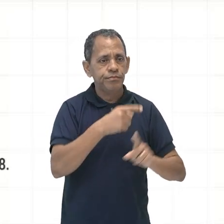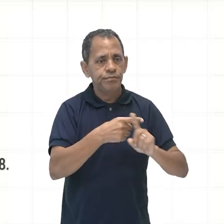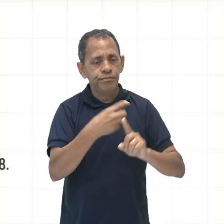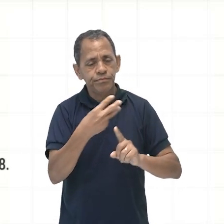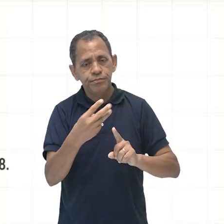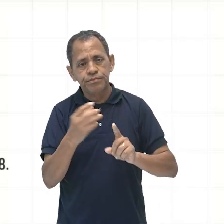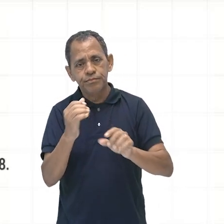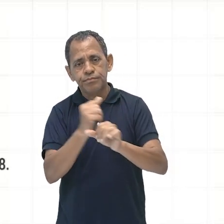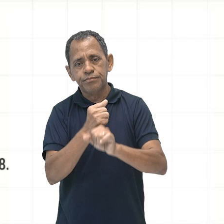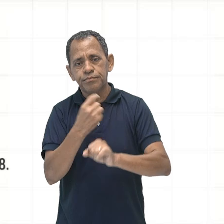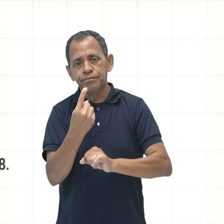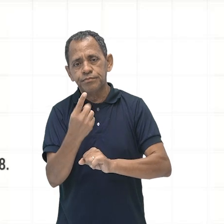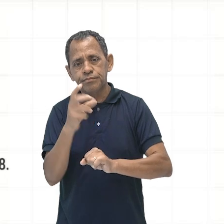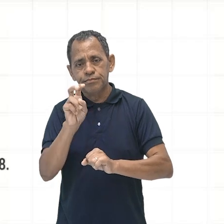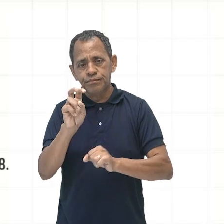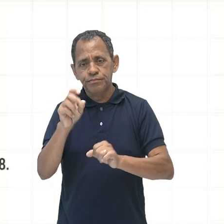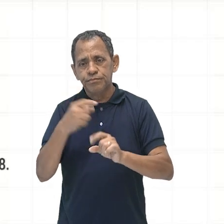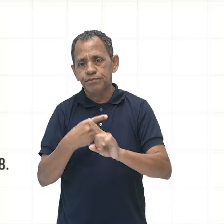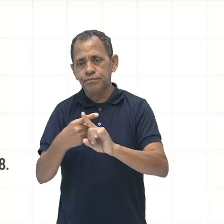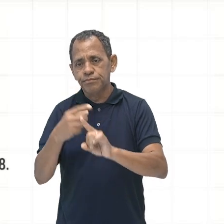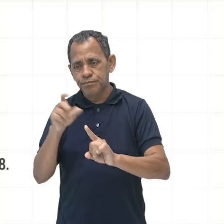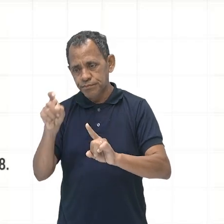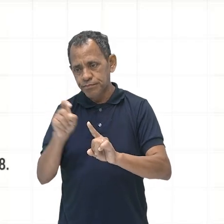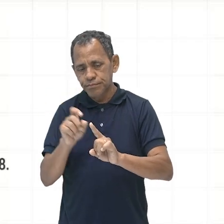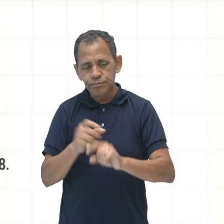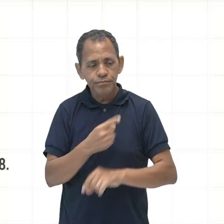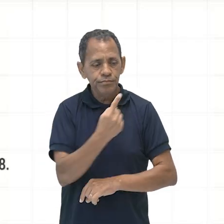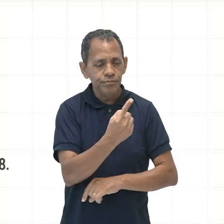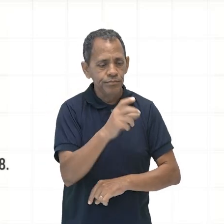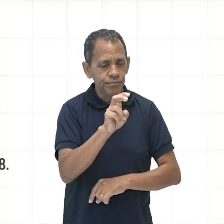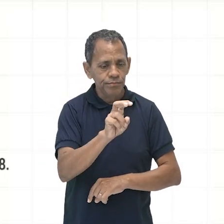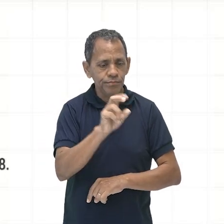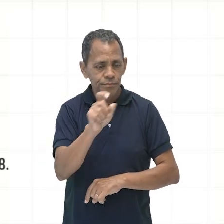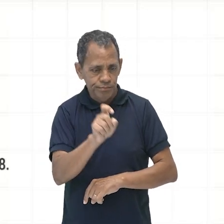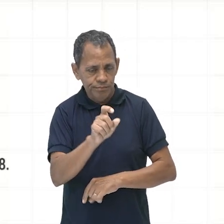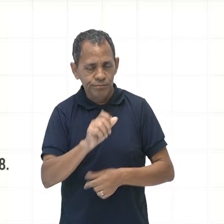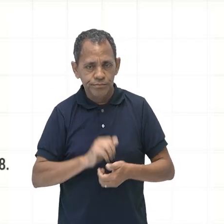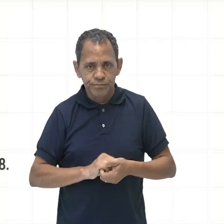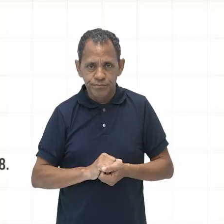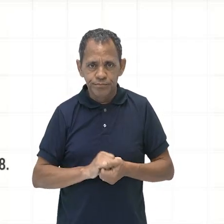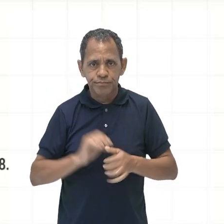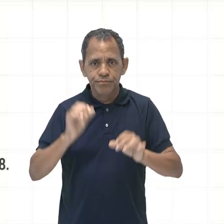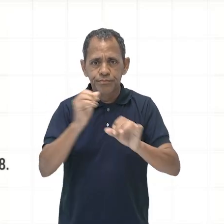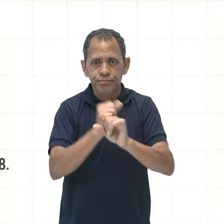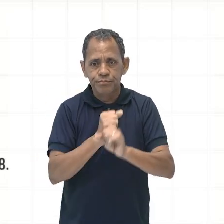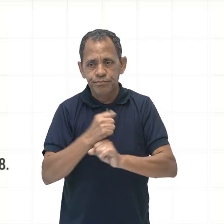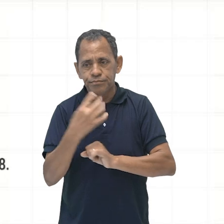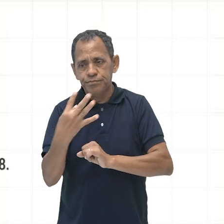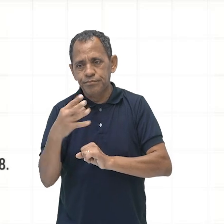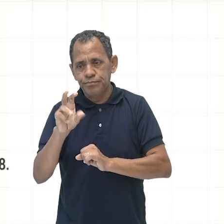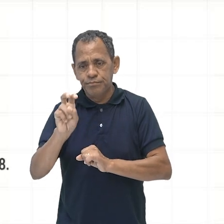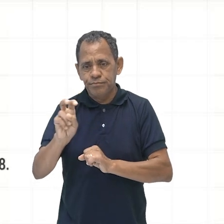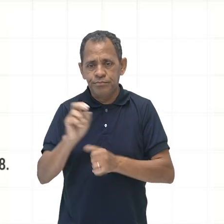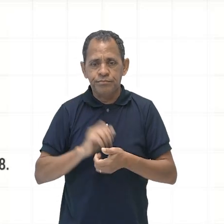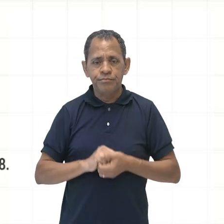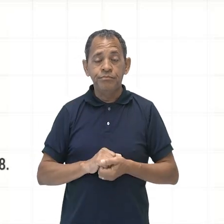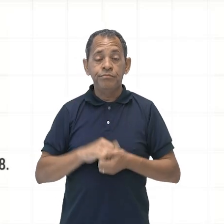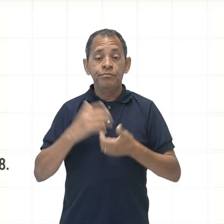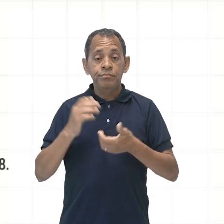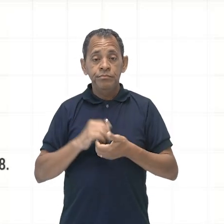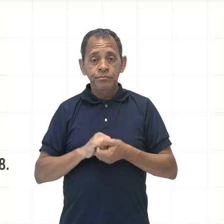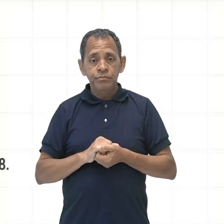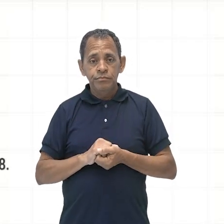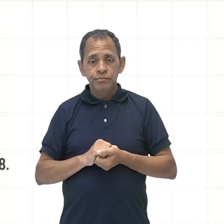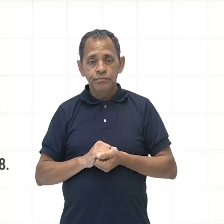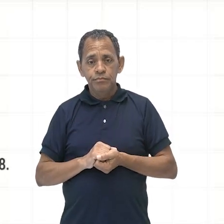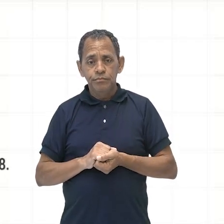15, 15 vezes x, 15x. Então, 15x é igual a 45. Logo, o x vai